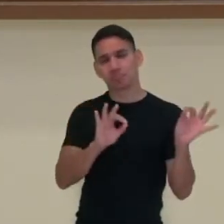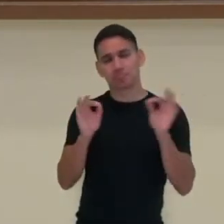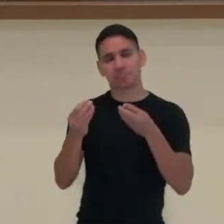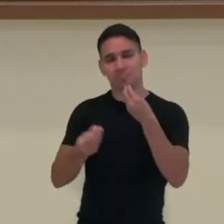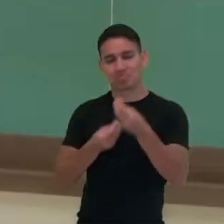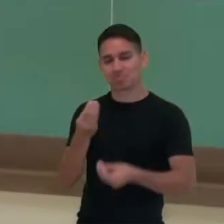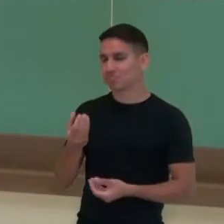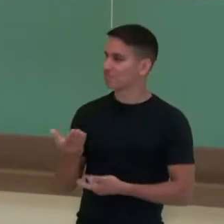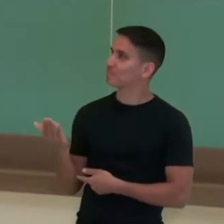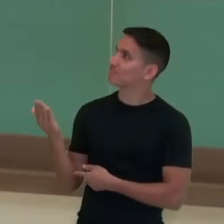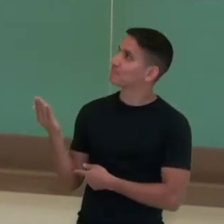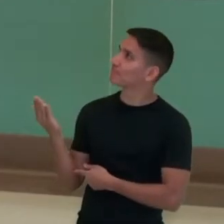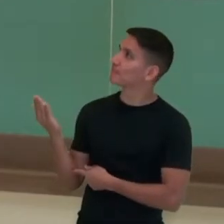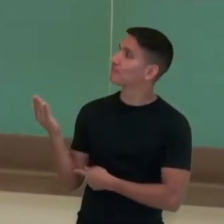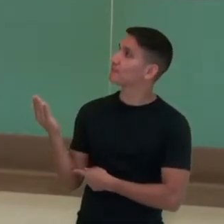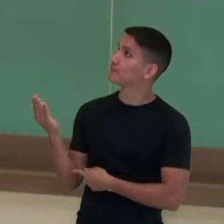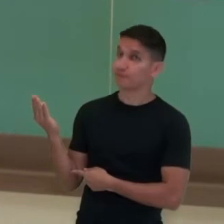comigo.